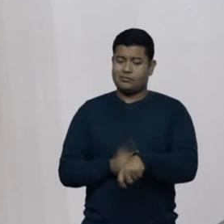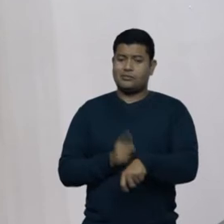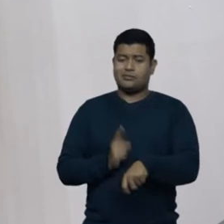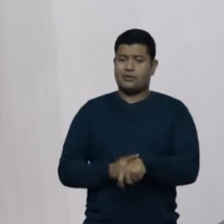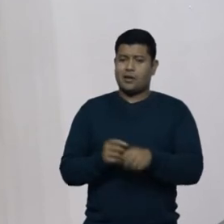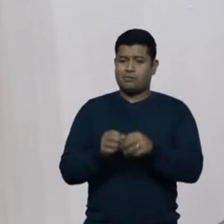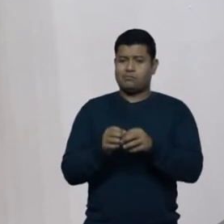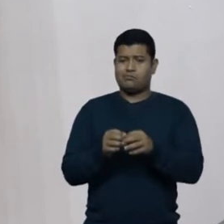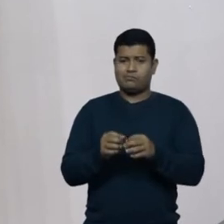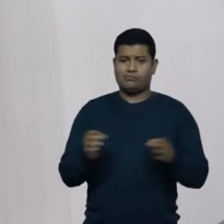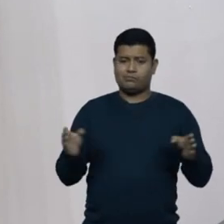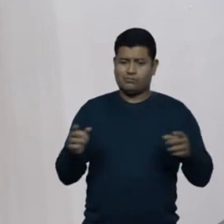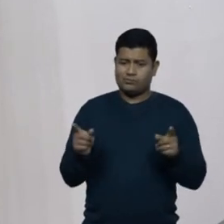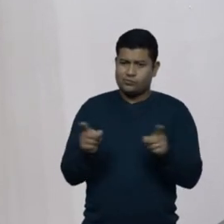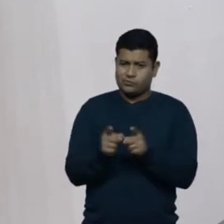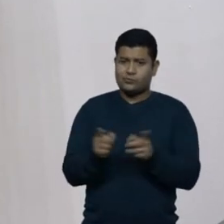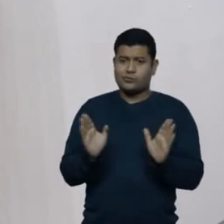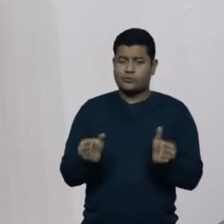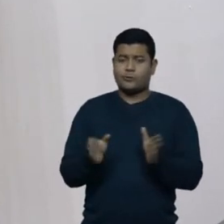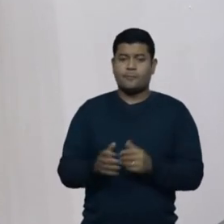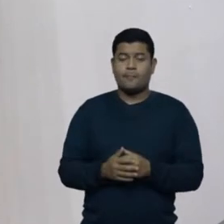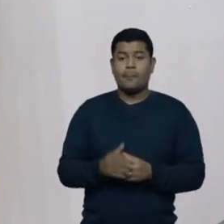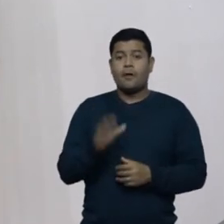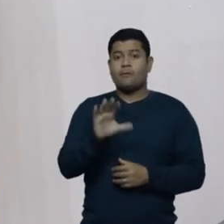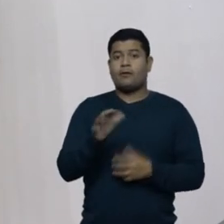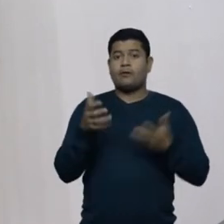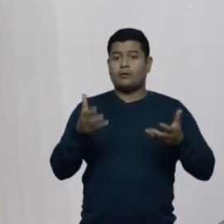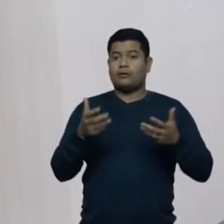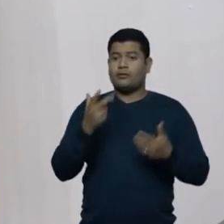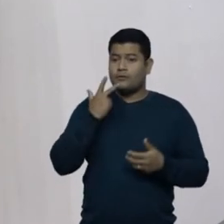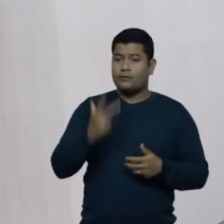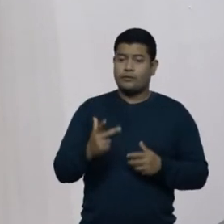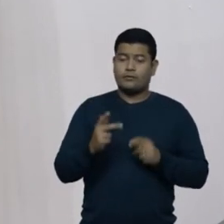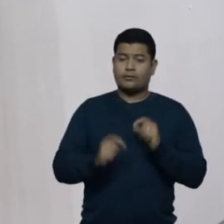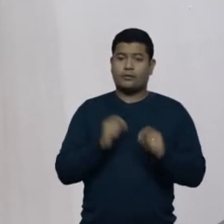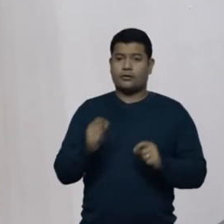longo, mas eu quero dizer que o policial